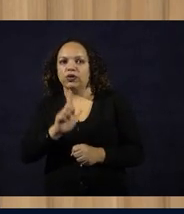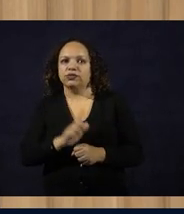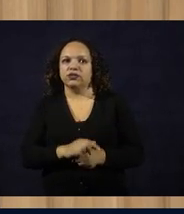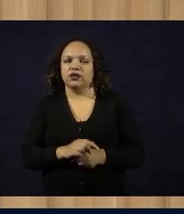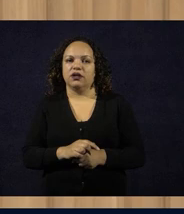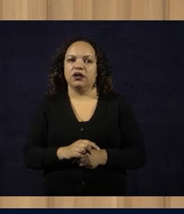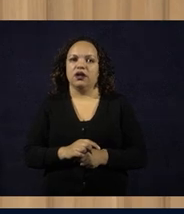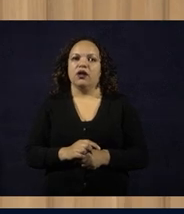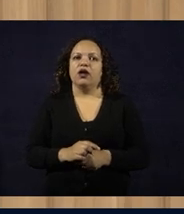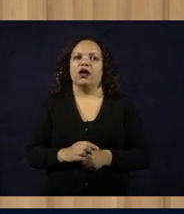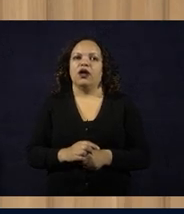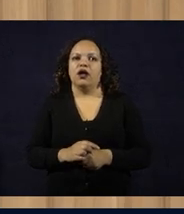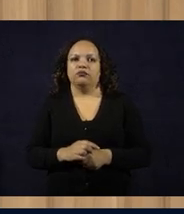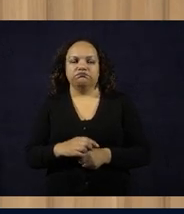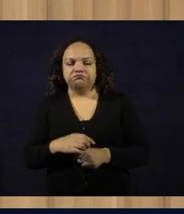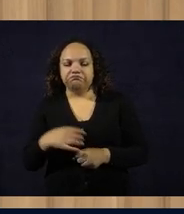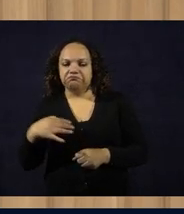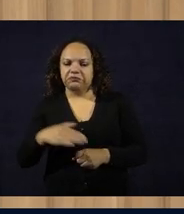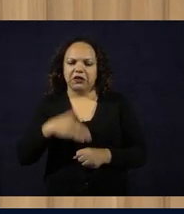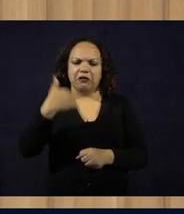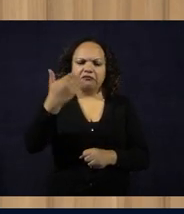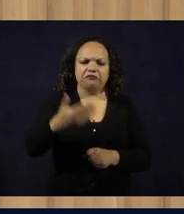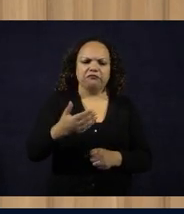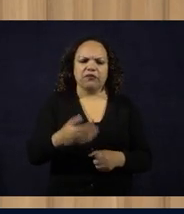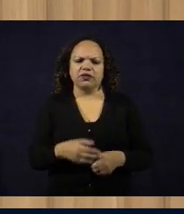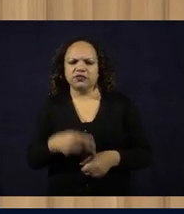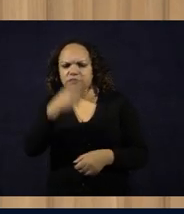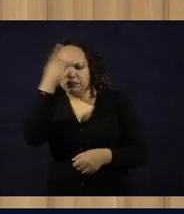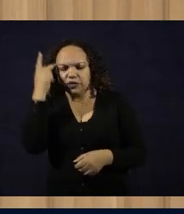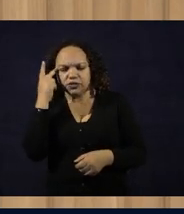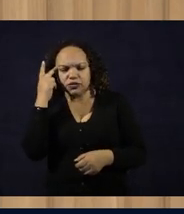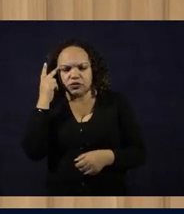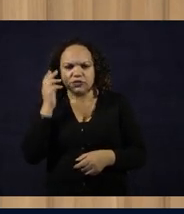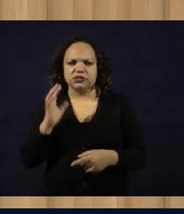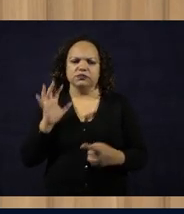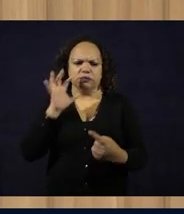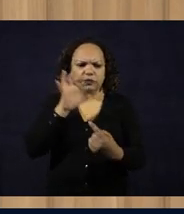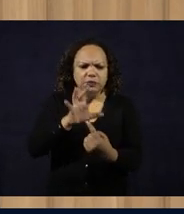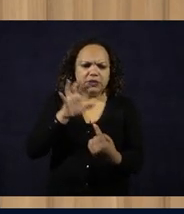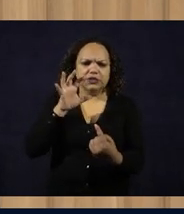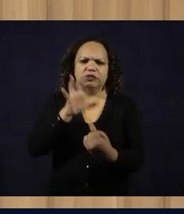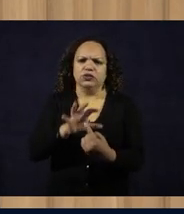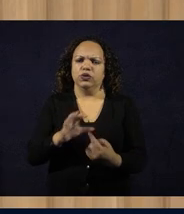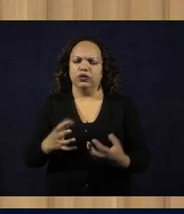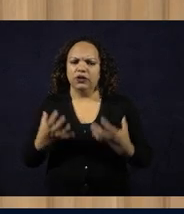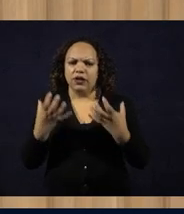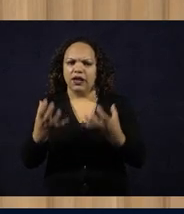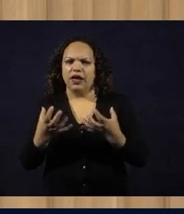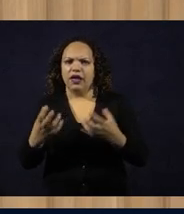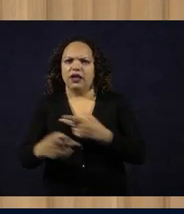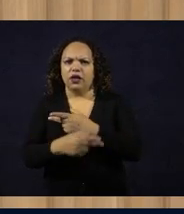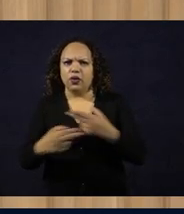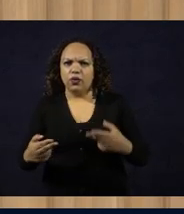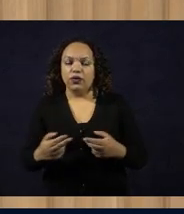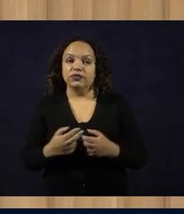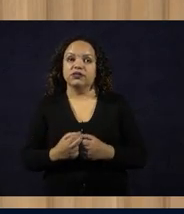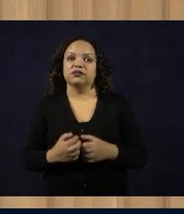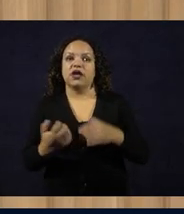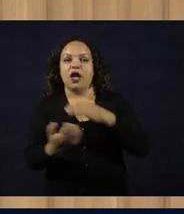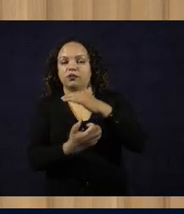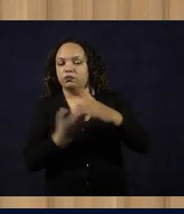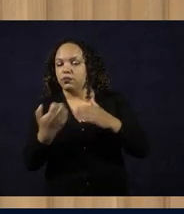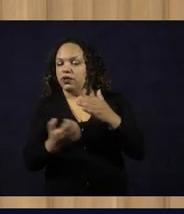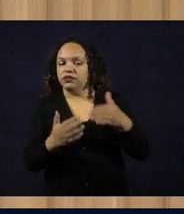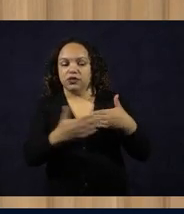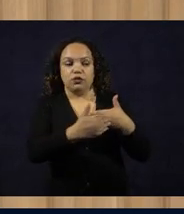mercado pressionou tá pressionando a companhia já anunciou que não vai mais Abrir novas áreas né Nós vamos trabalhar basicamente quase